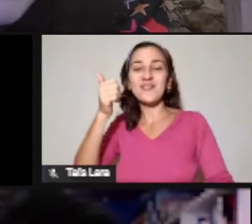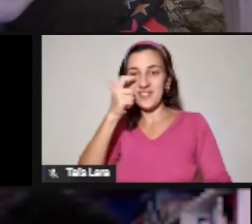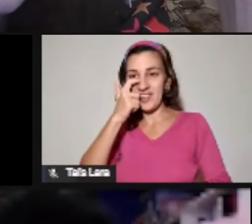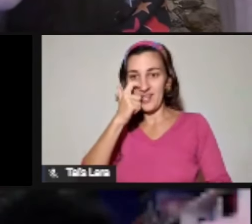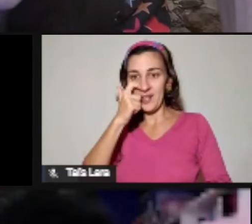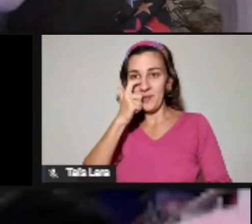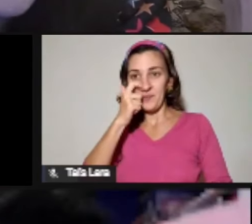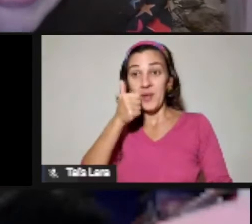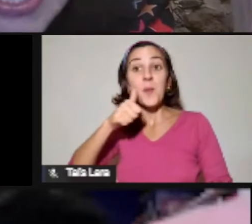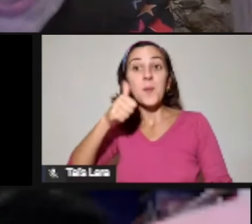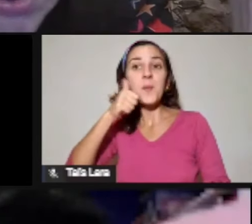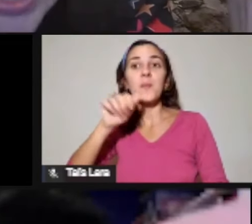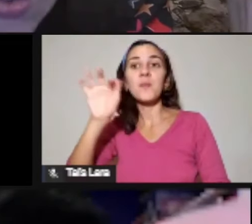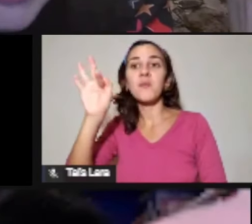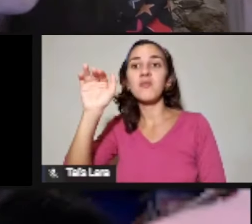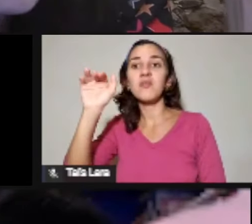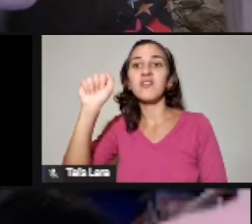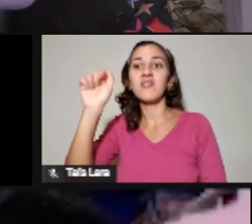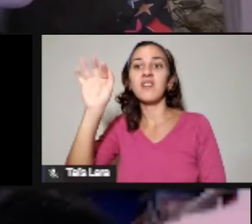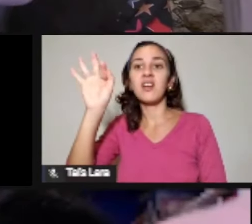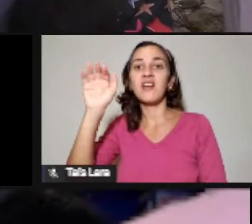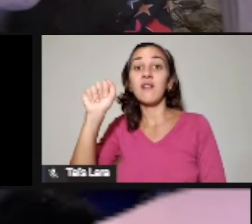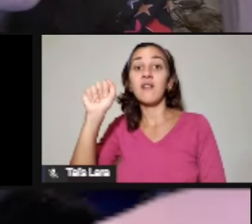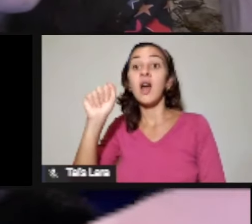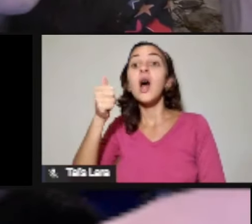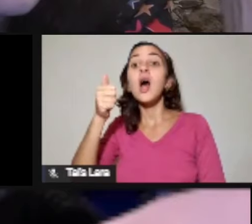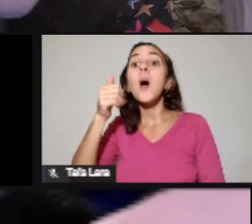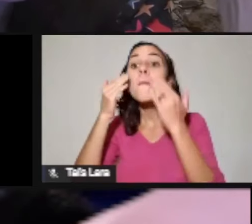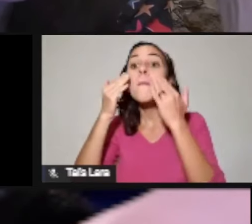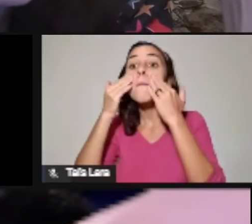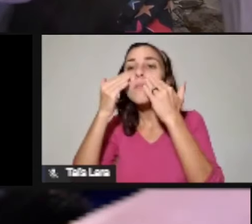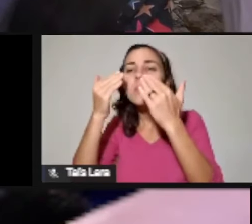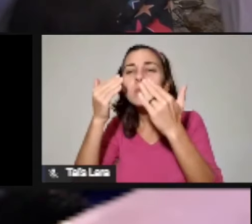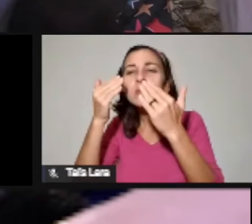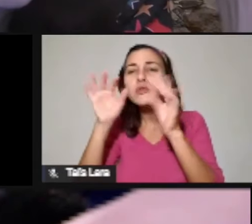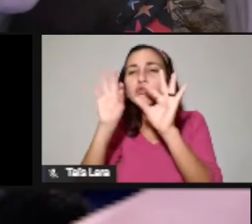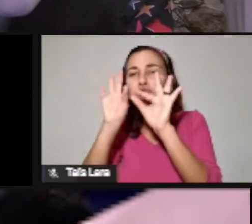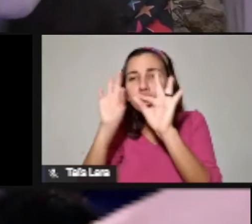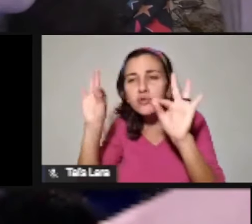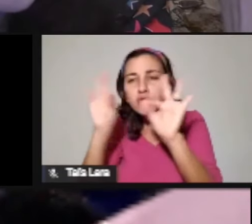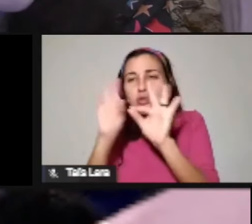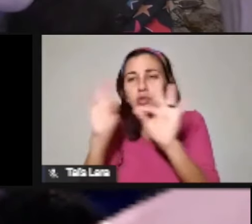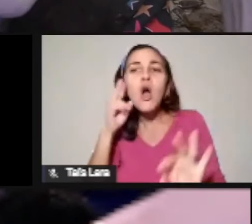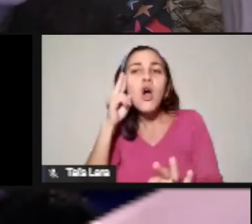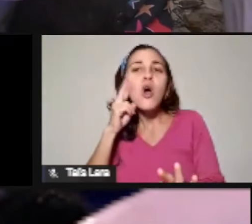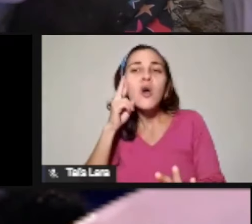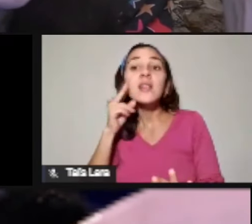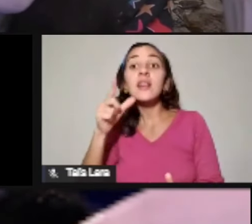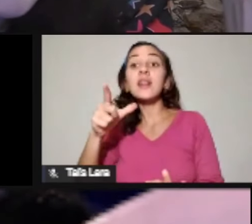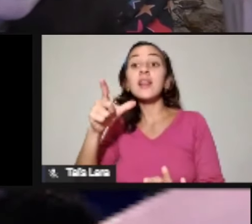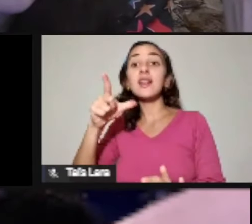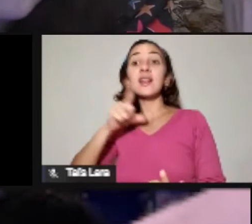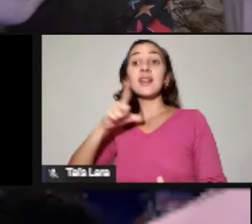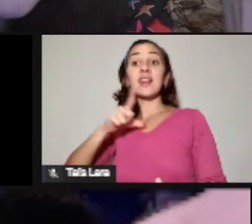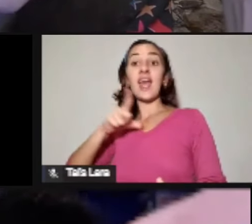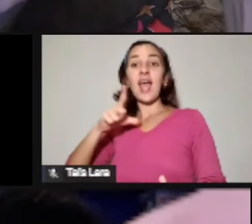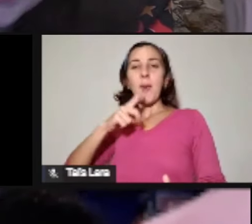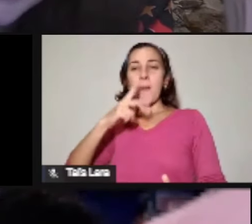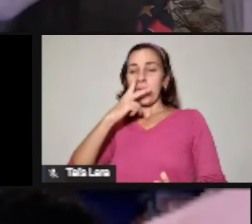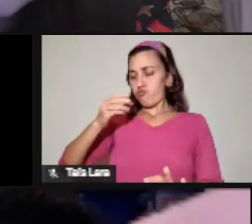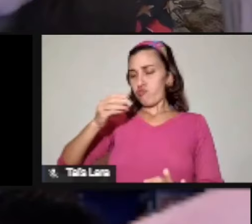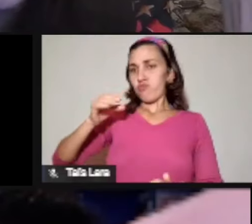ali aquele símbolo que é um crachazinho. A gente precisa ensinar para a criança, gente, que quando ela ligar para o Disque 100, o